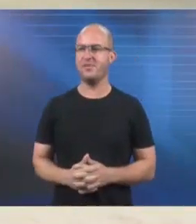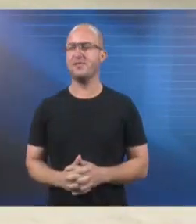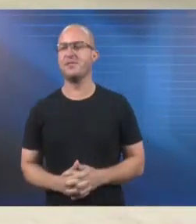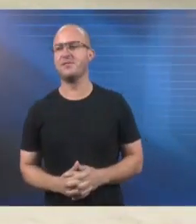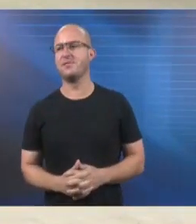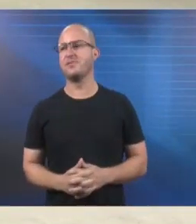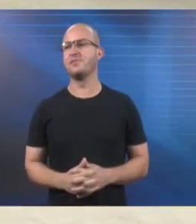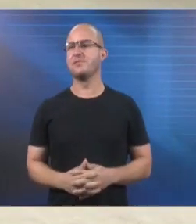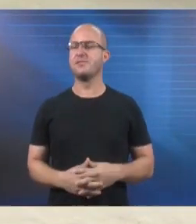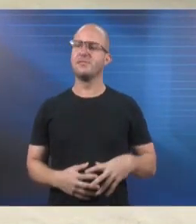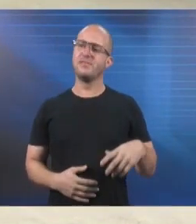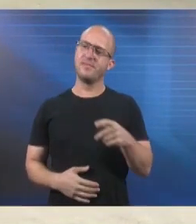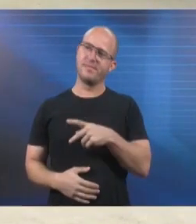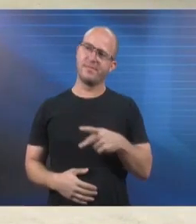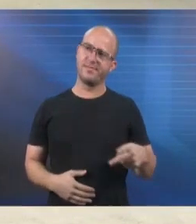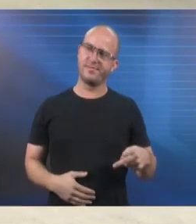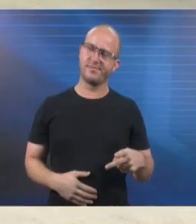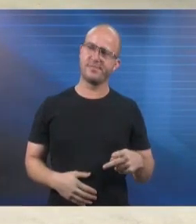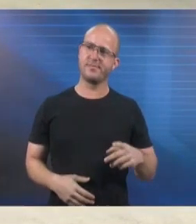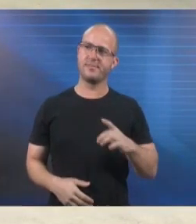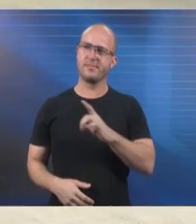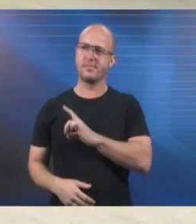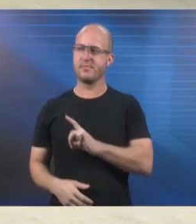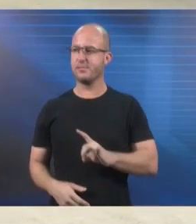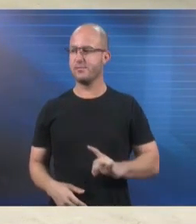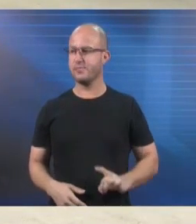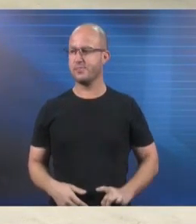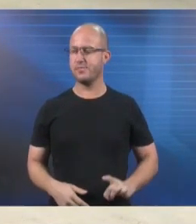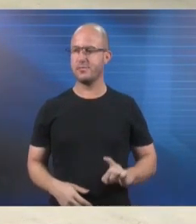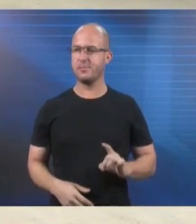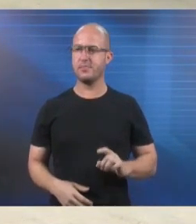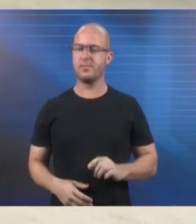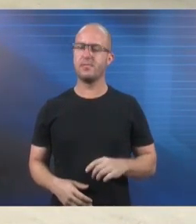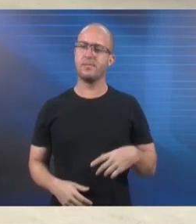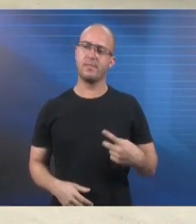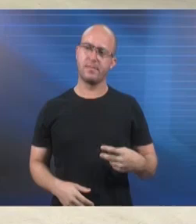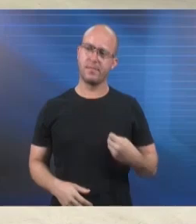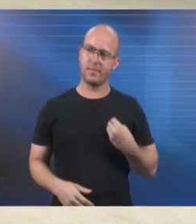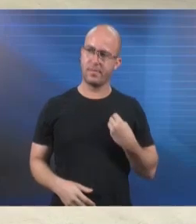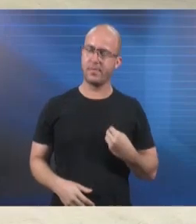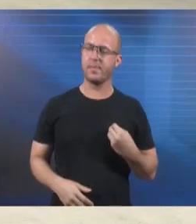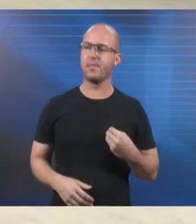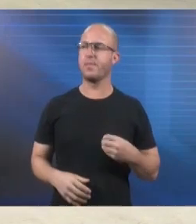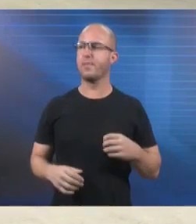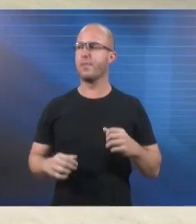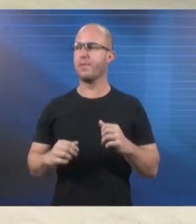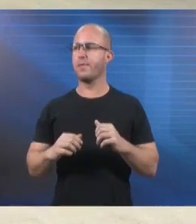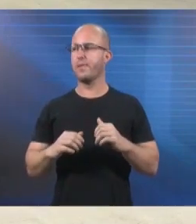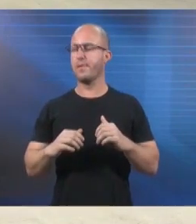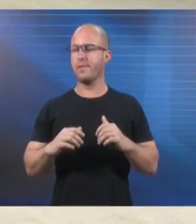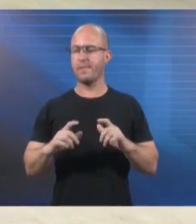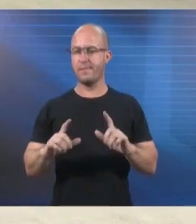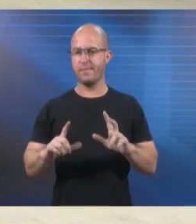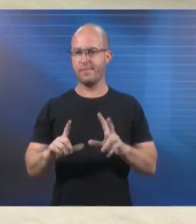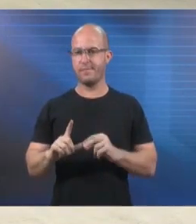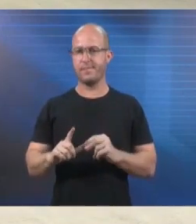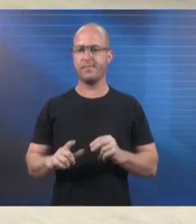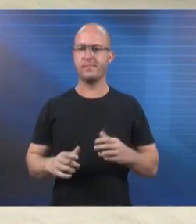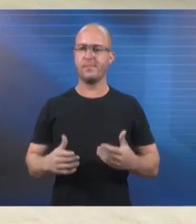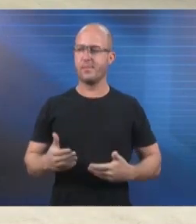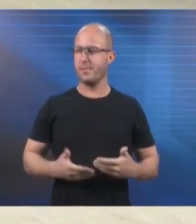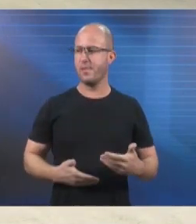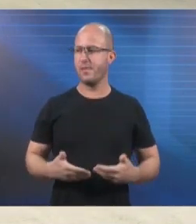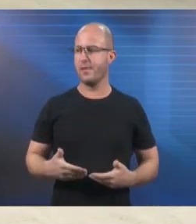presidente eh senhoras e senhores deputados aqui presentes telespectadores da TV Assembleia